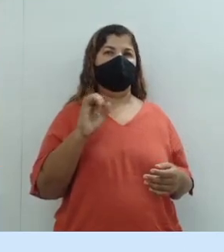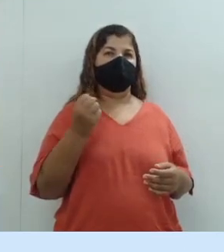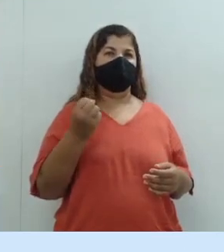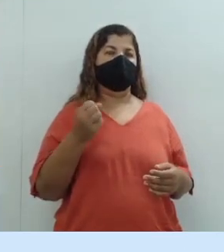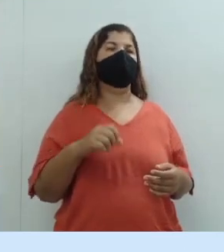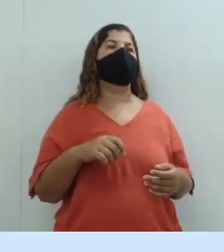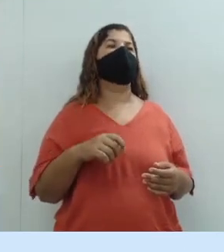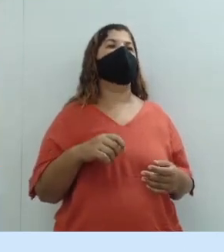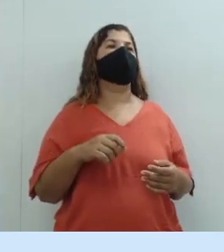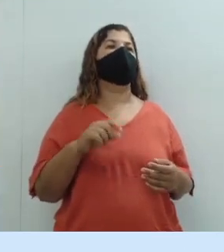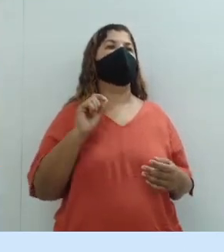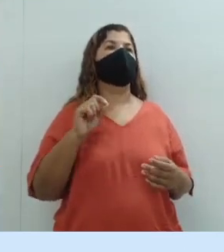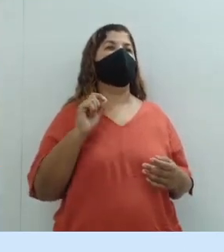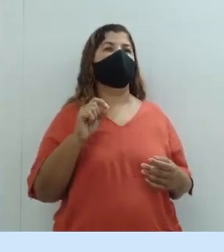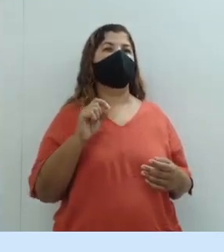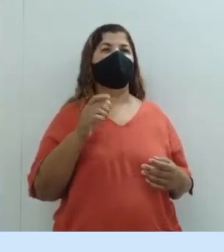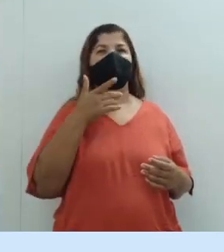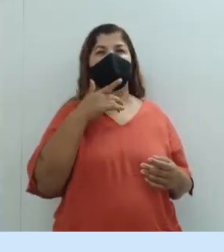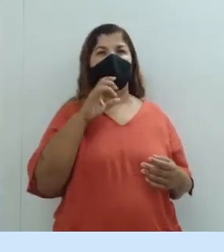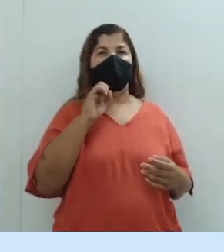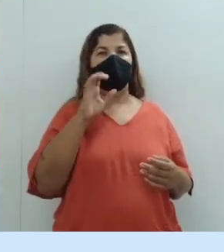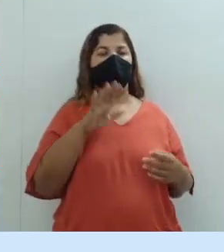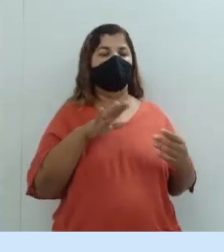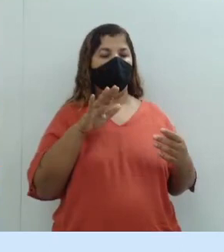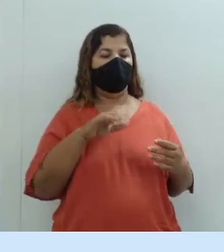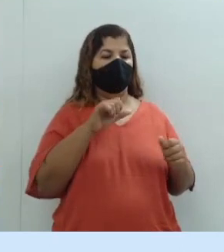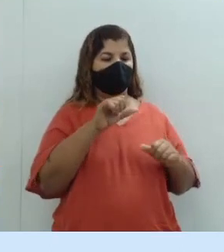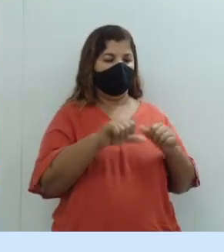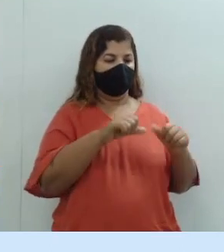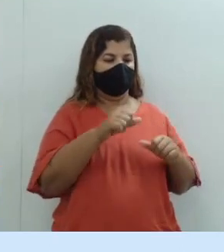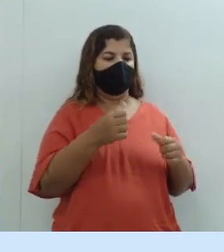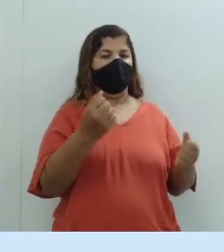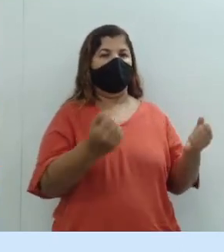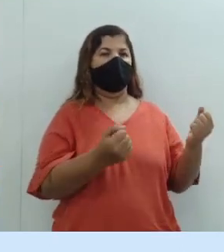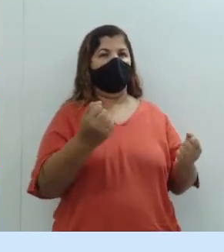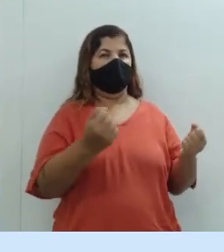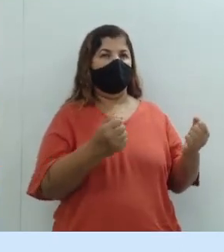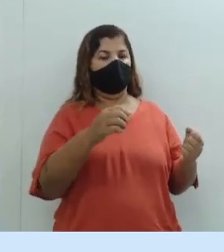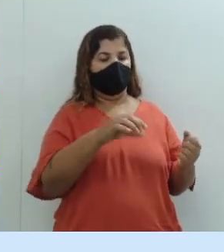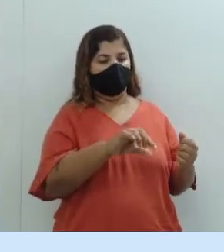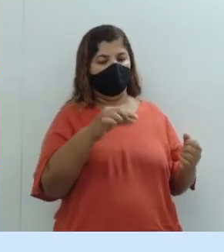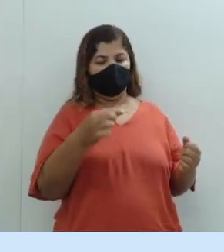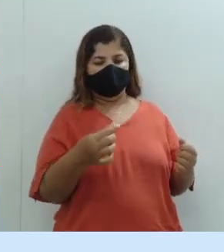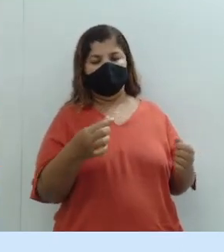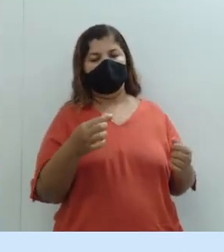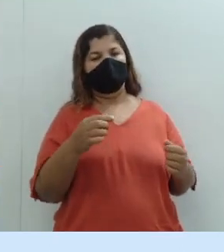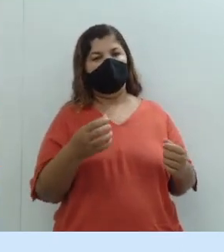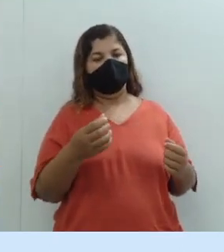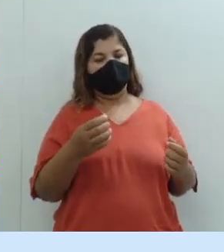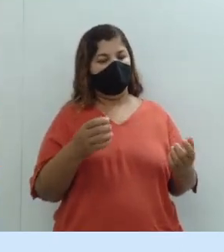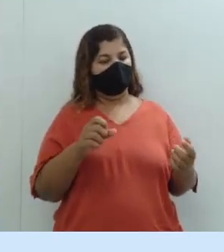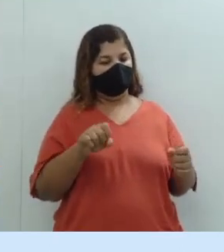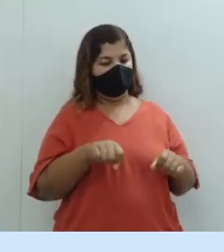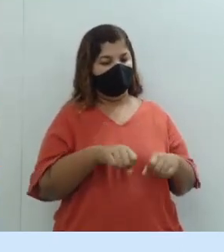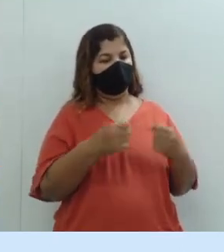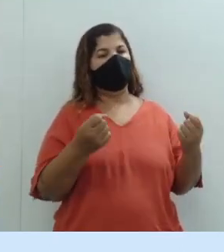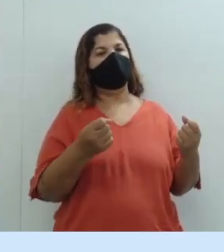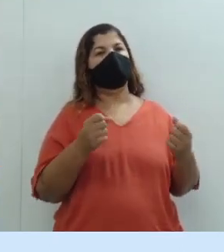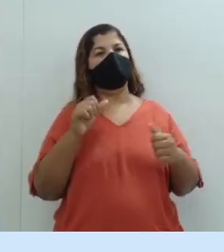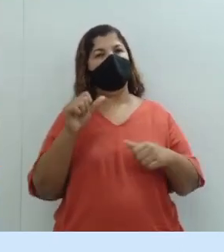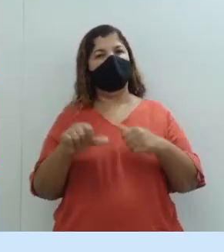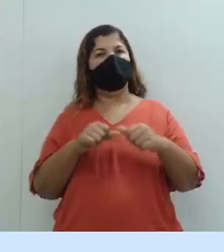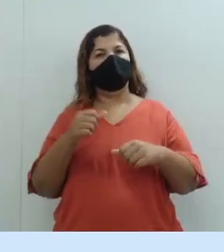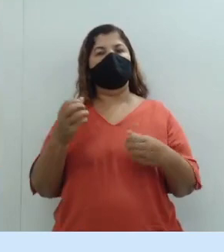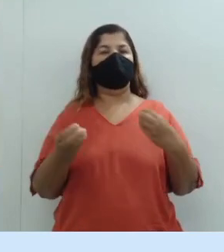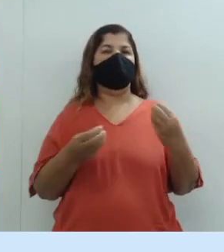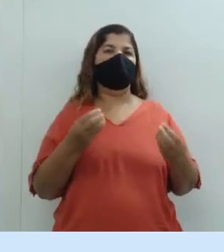Você já deve ter visto lá seu pai trocando o fusível do carro. Ah, não, foi só o fusível que queimou, isso aqui eu consigo trocar. Mas, afinal das contas, o que é um fusível,